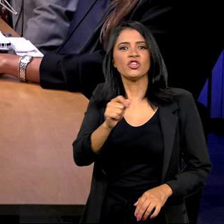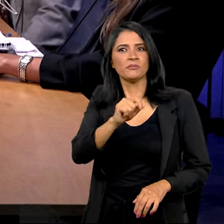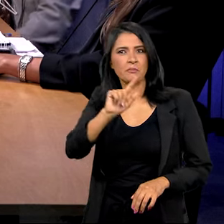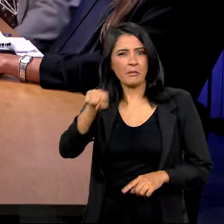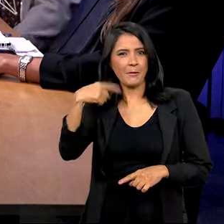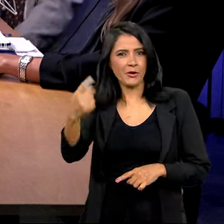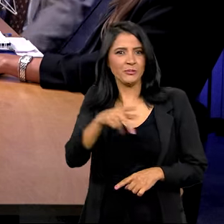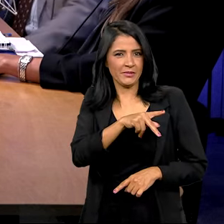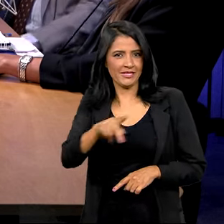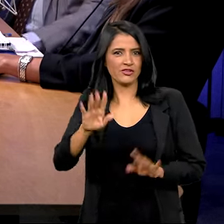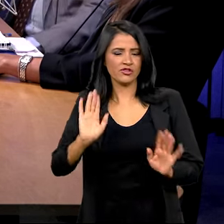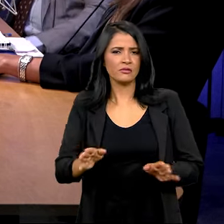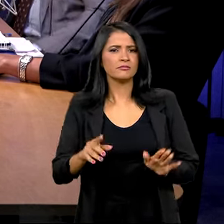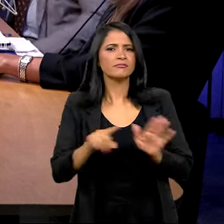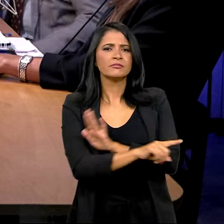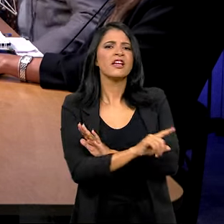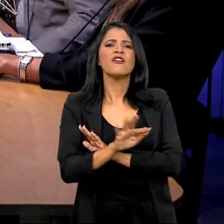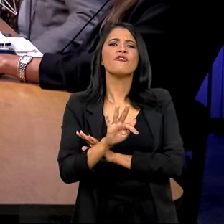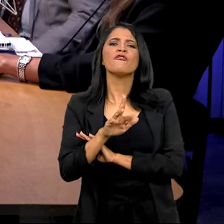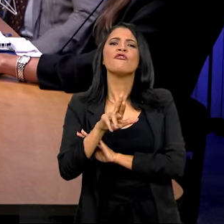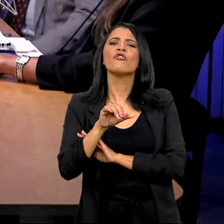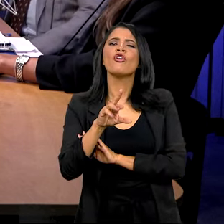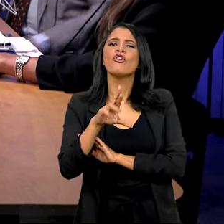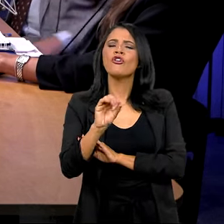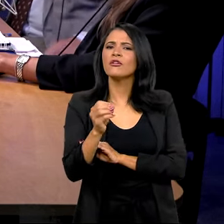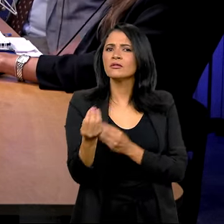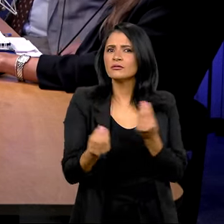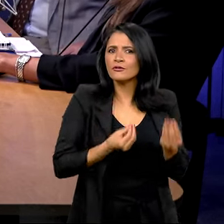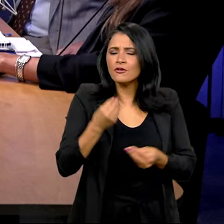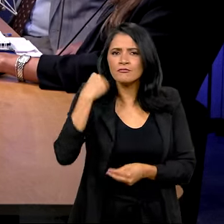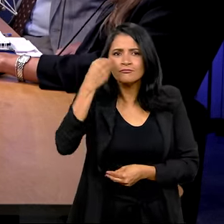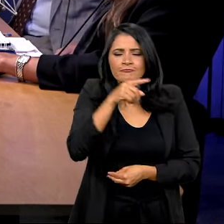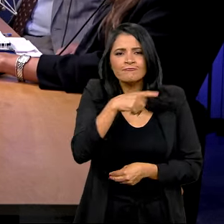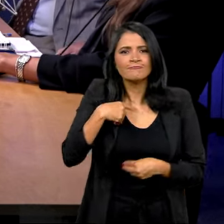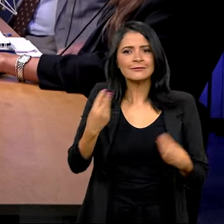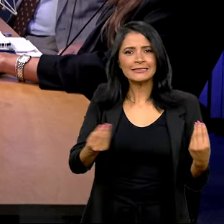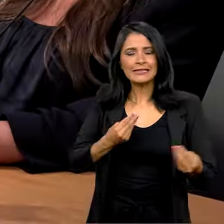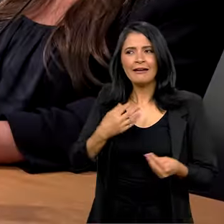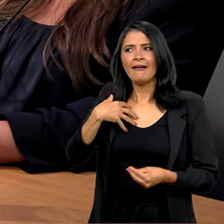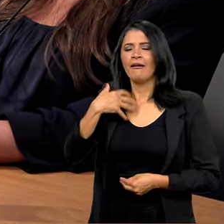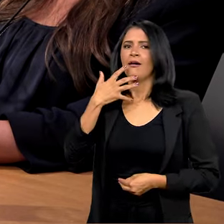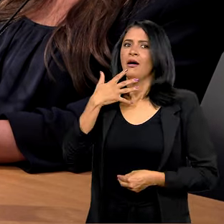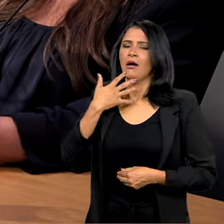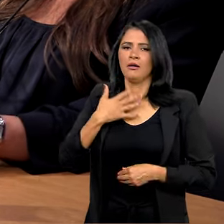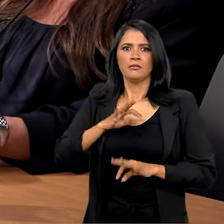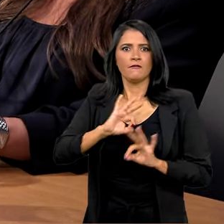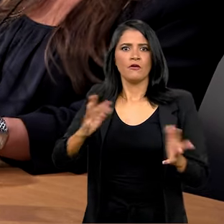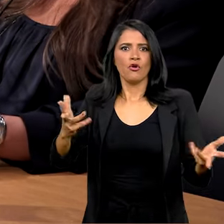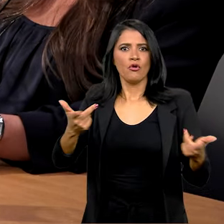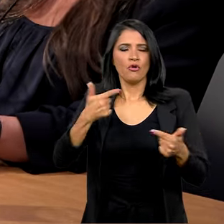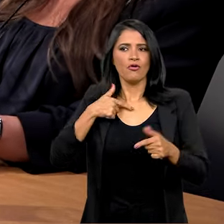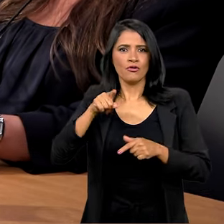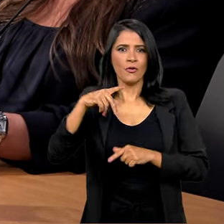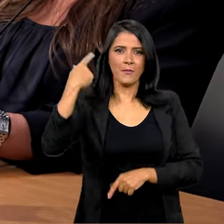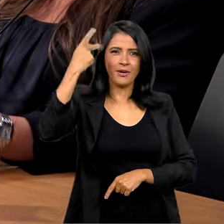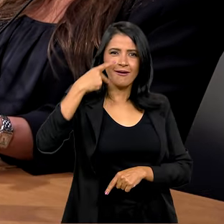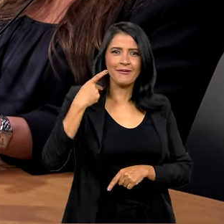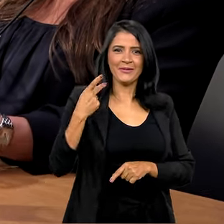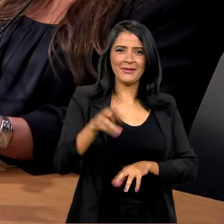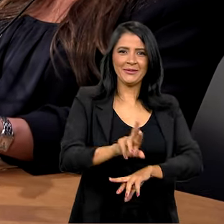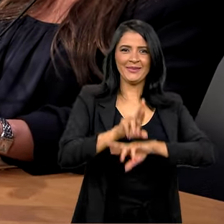presidências como é que foi para você Flora Ah foi uma experiência muito enriquecedora eh principalmente o Parlamento né